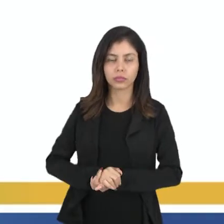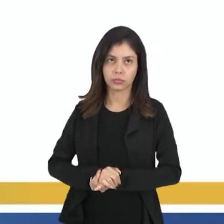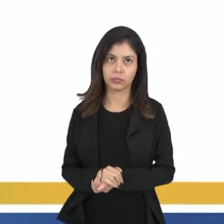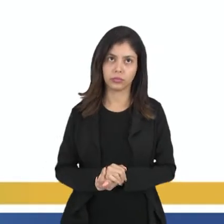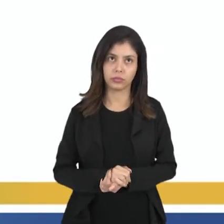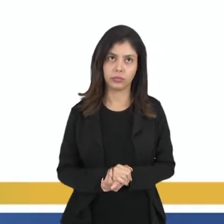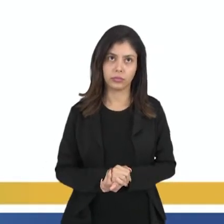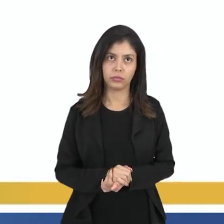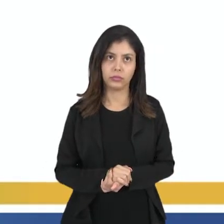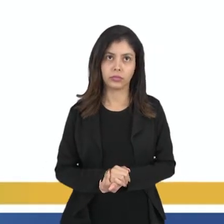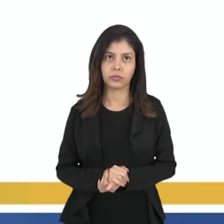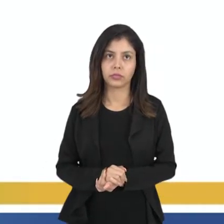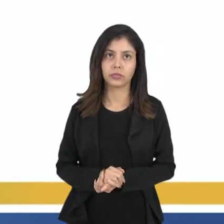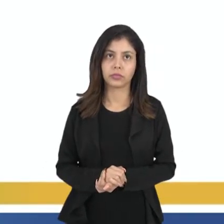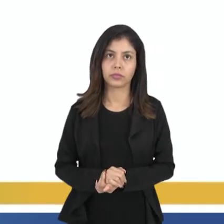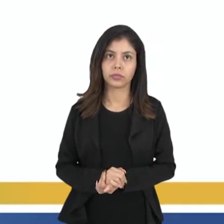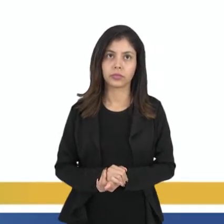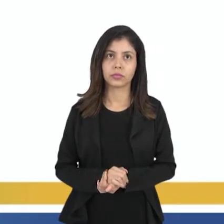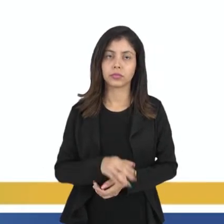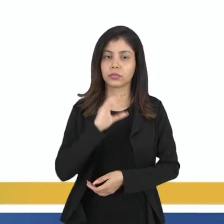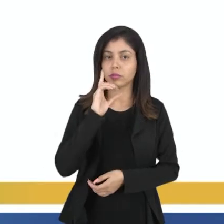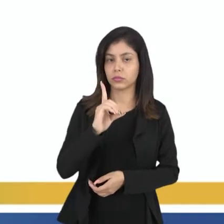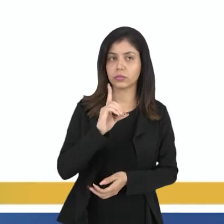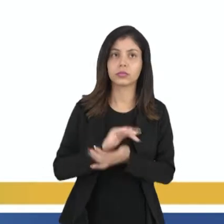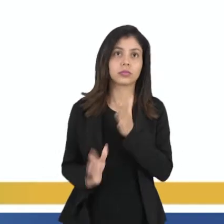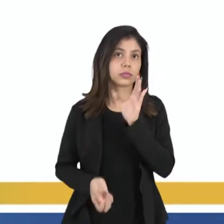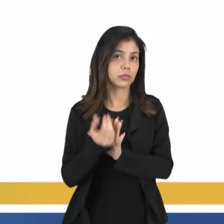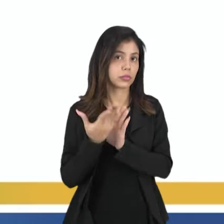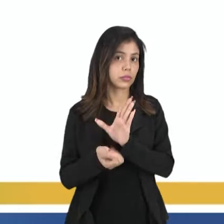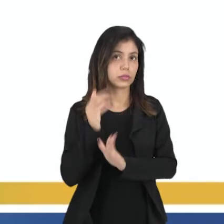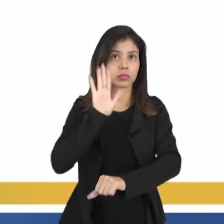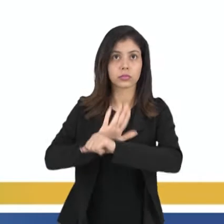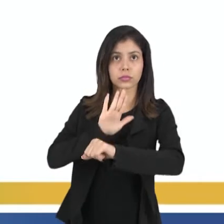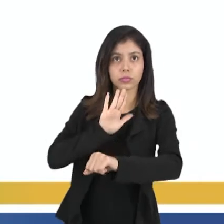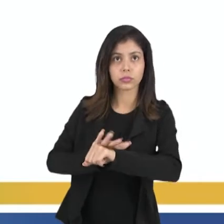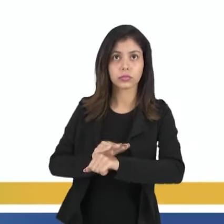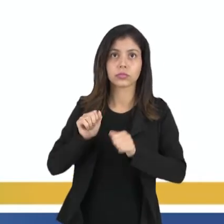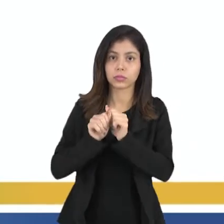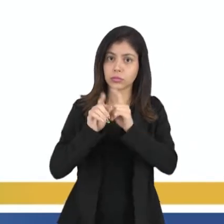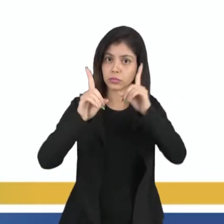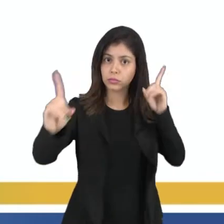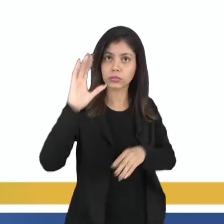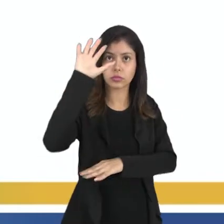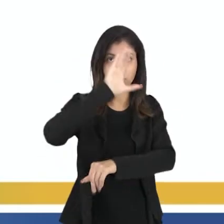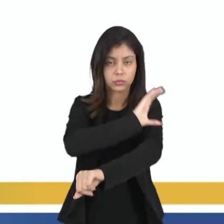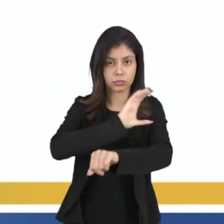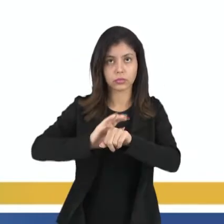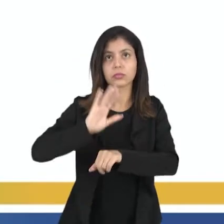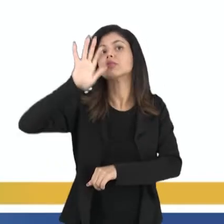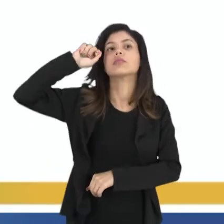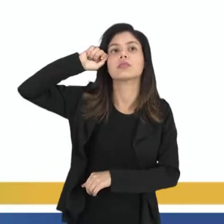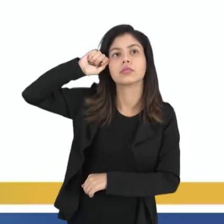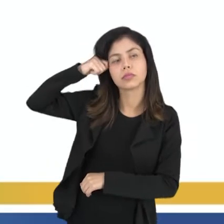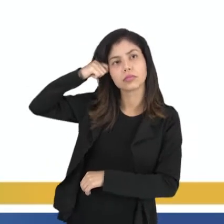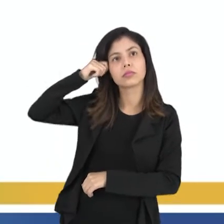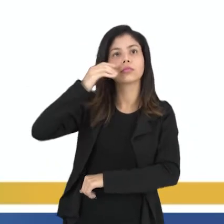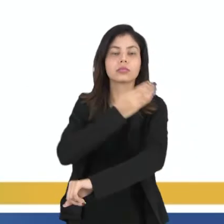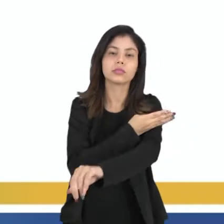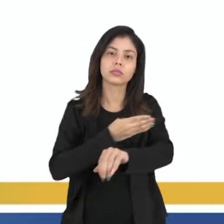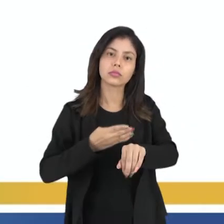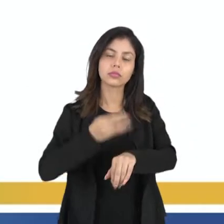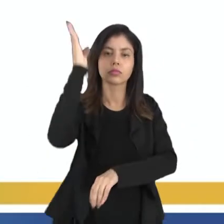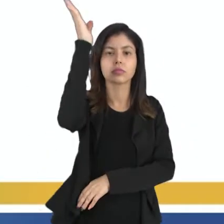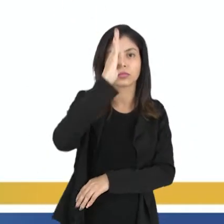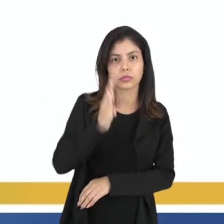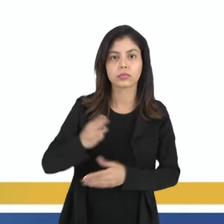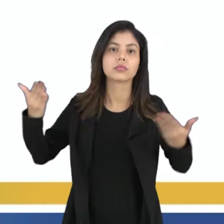experiência histórica brasileira. Alternativa D, contribuem para o distanciamento cultural entre